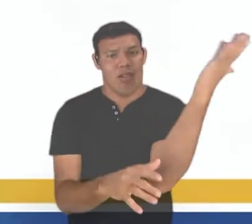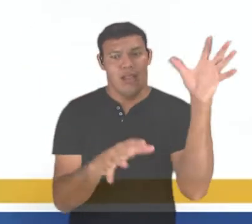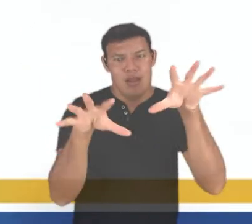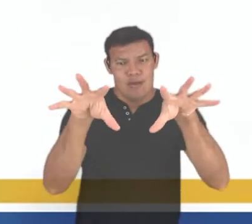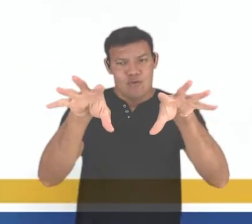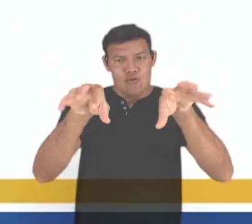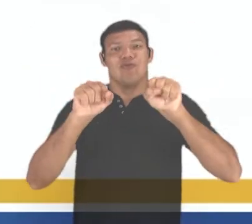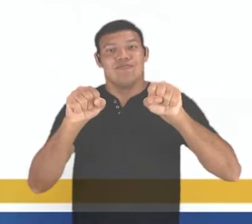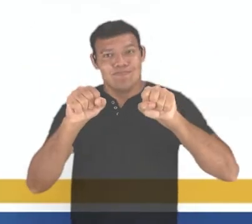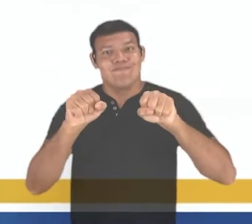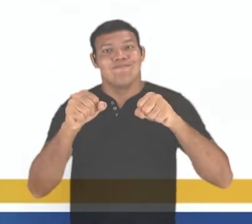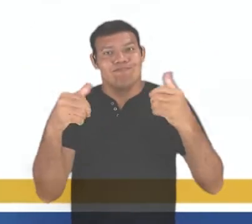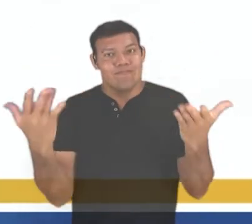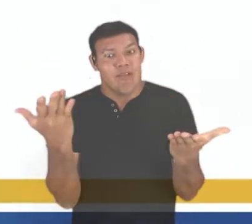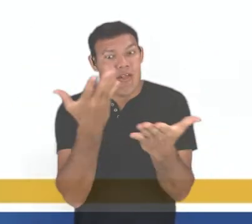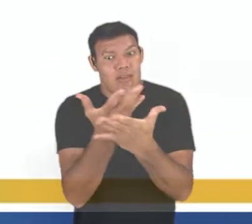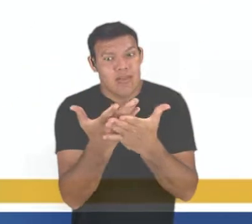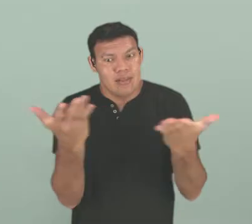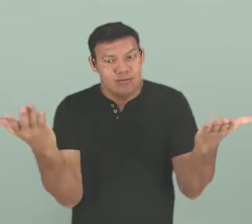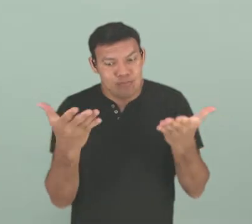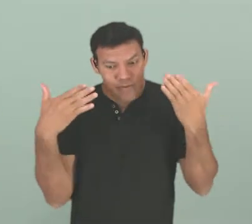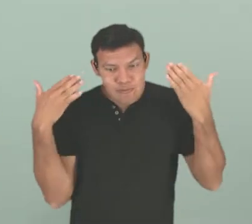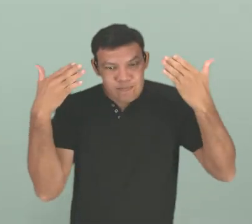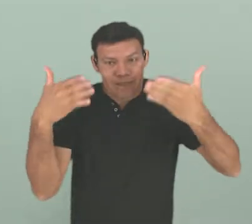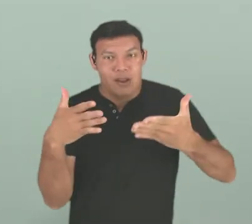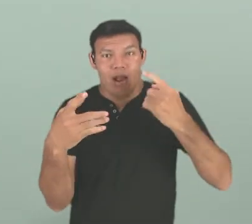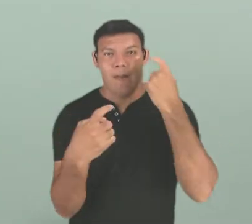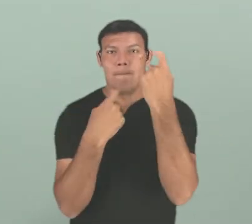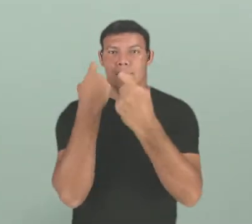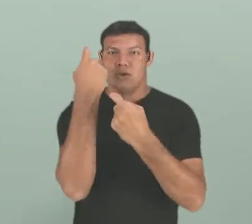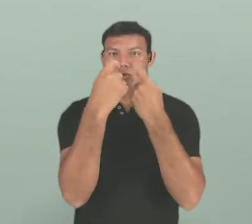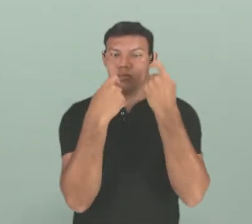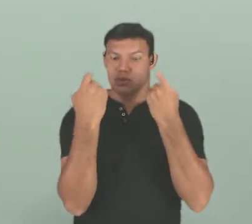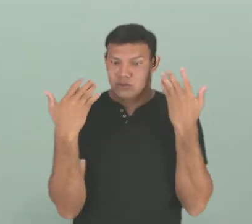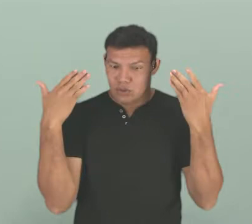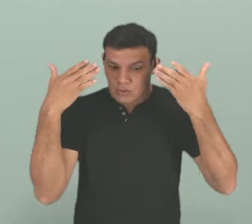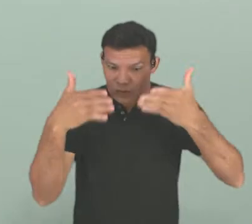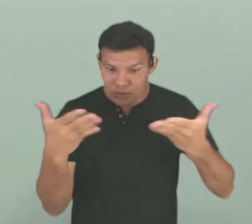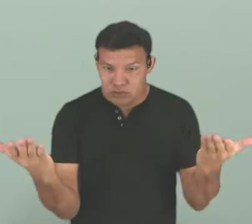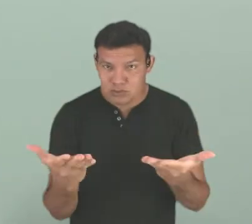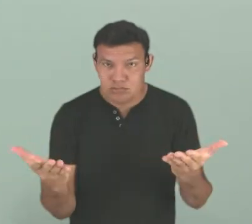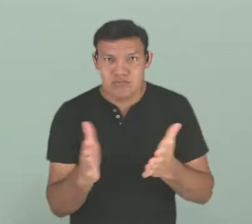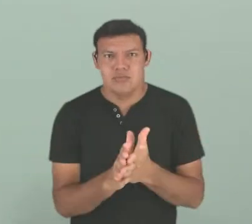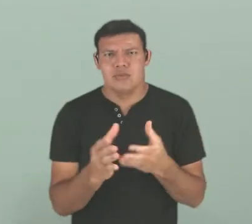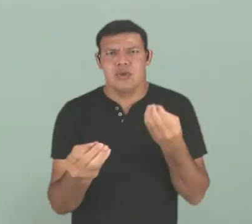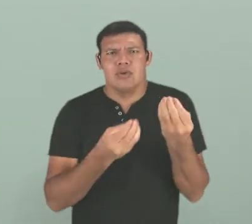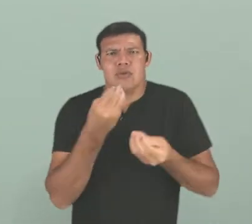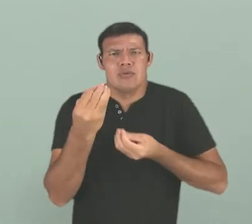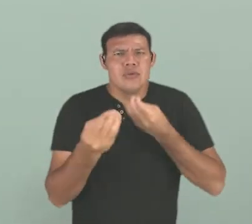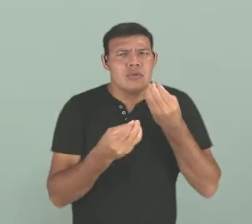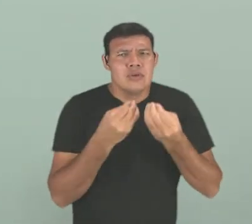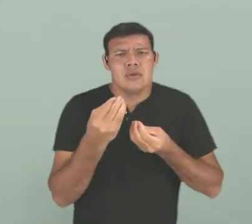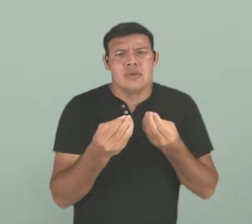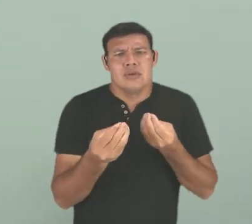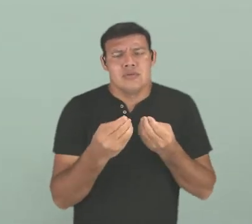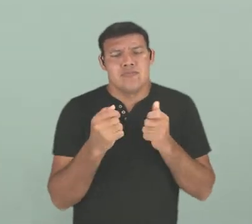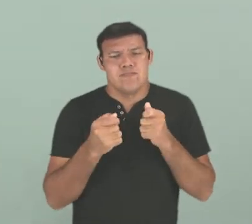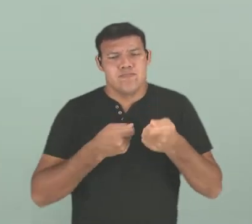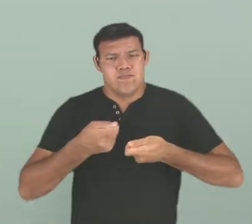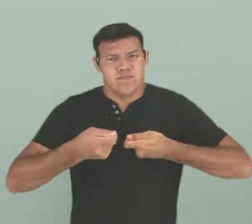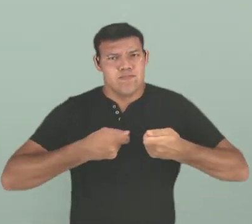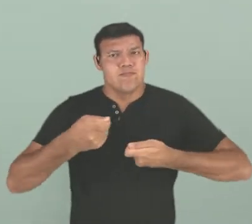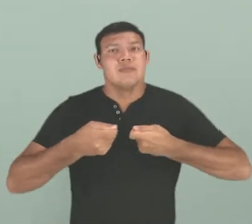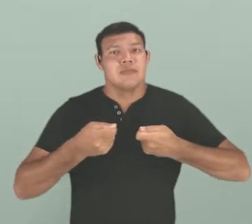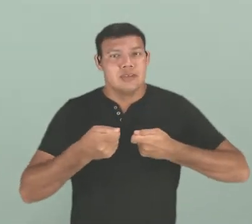Então, aí é que está a aula de hoje, aí é que está a nossa preocupação. Como controlar um crescimento populacional? Será que tem algum país que já